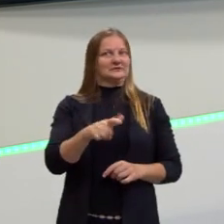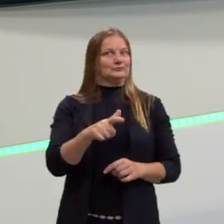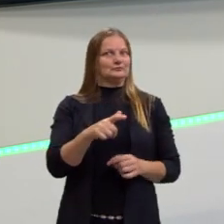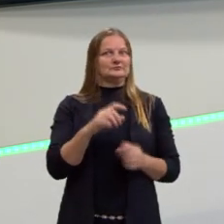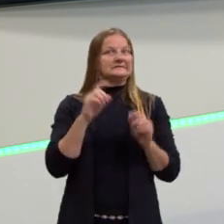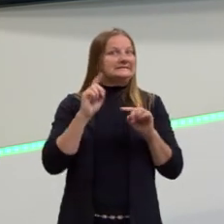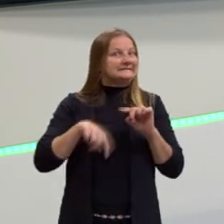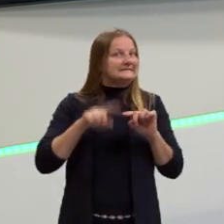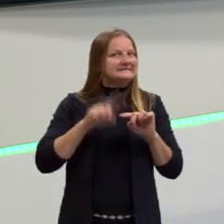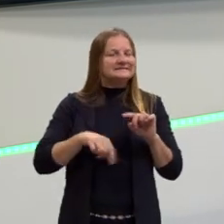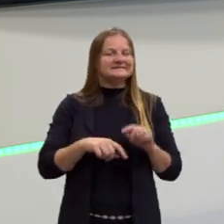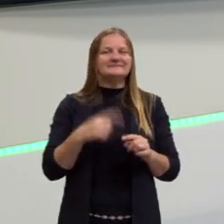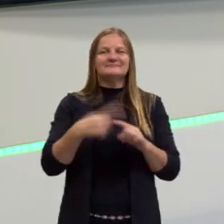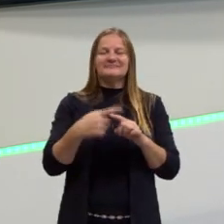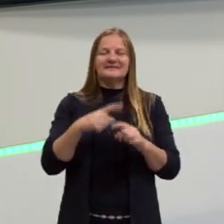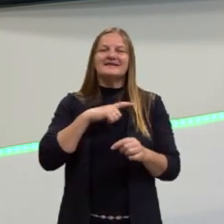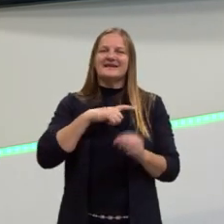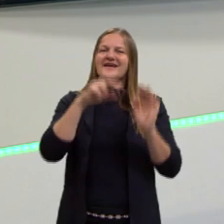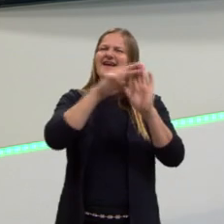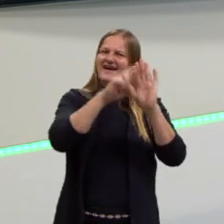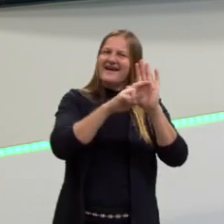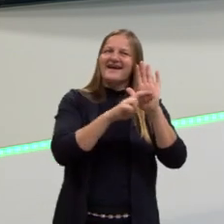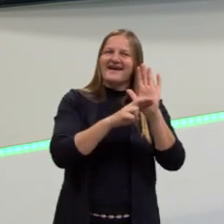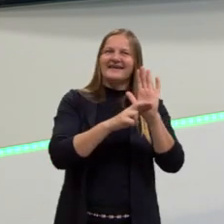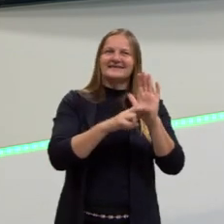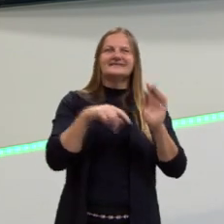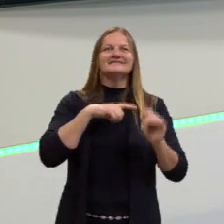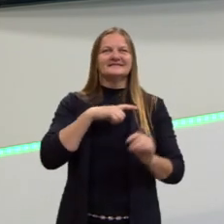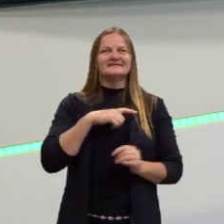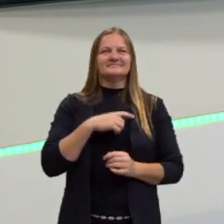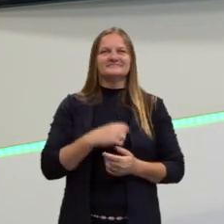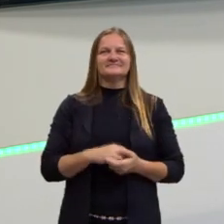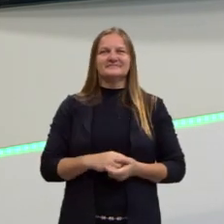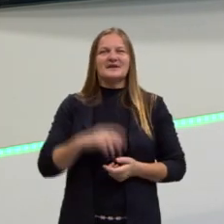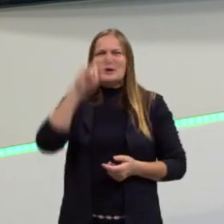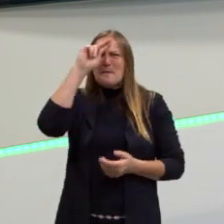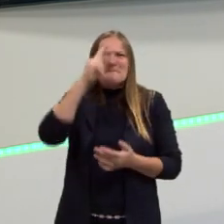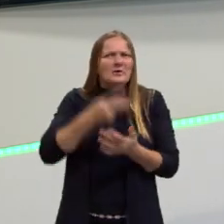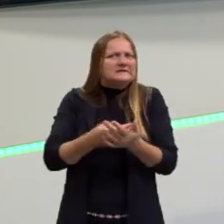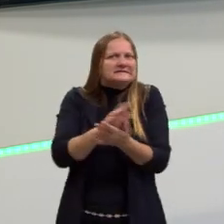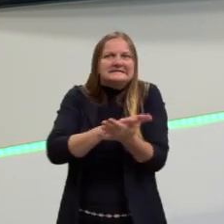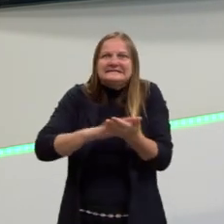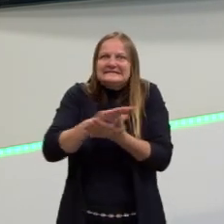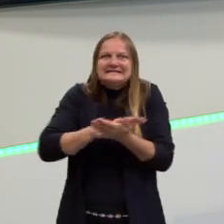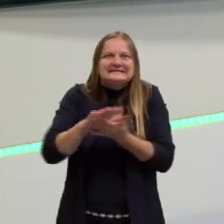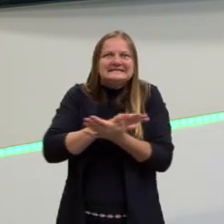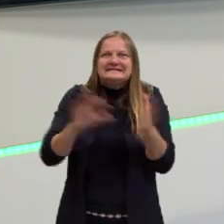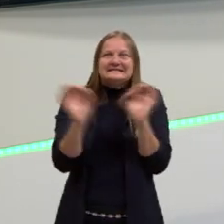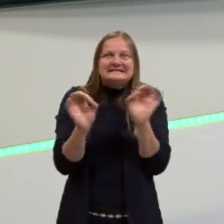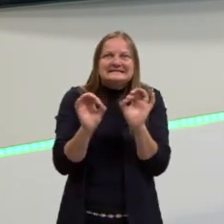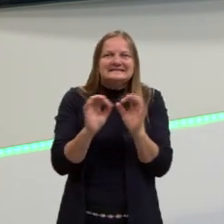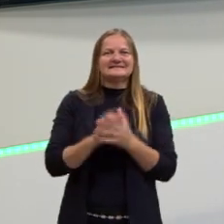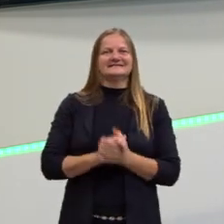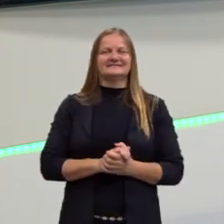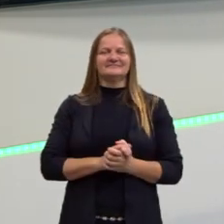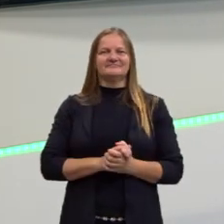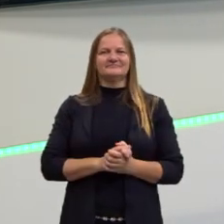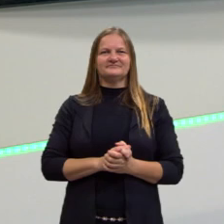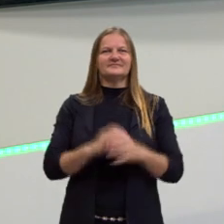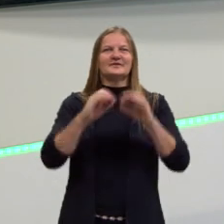Ah porque sim existe o que não pode ter e nenhuma hipótese na minha conclusão